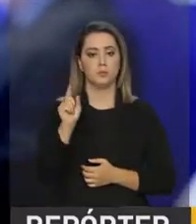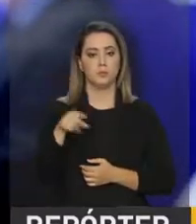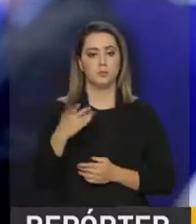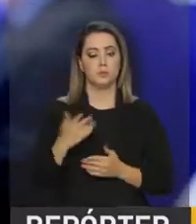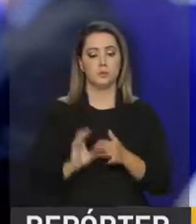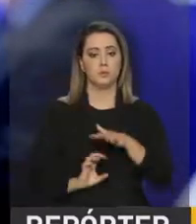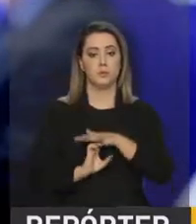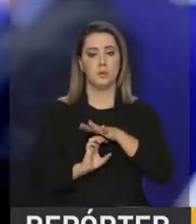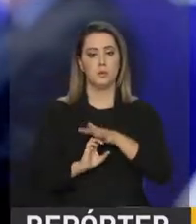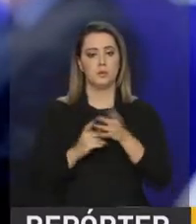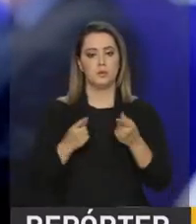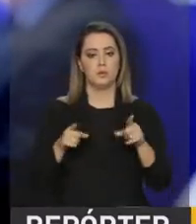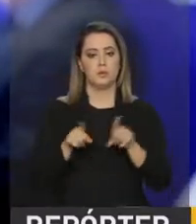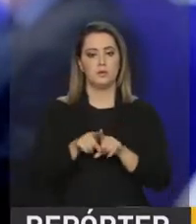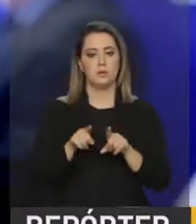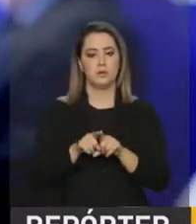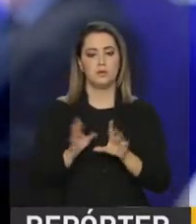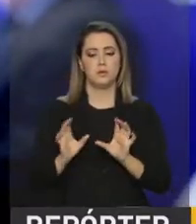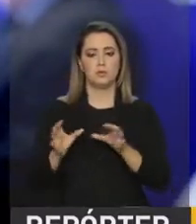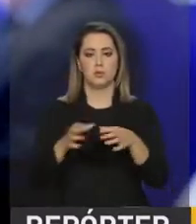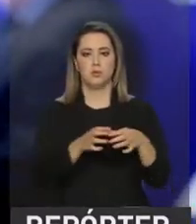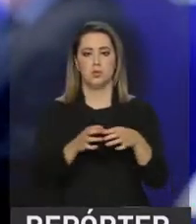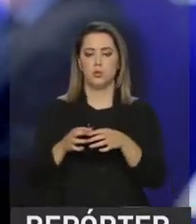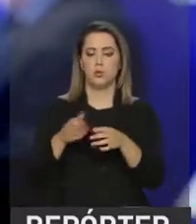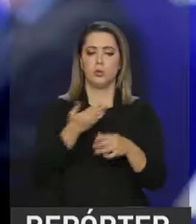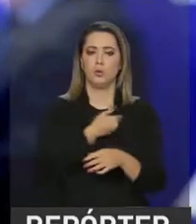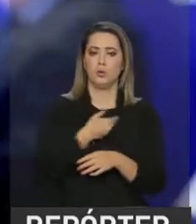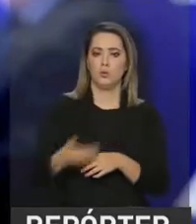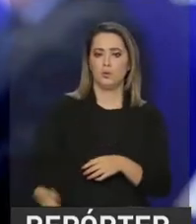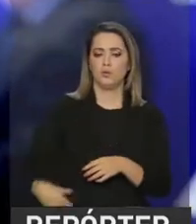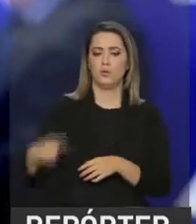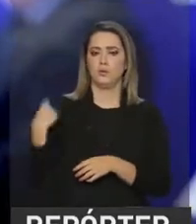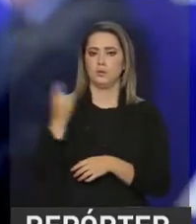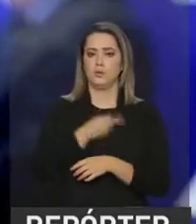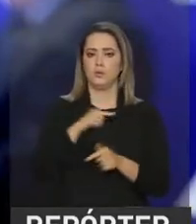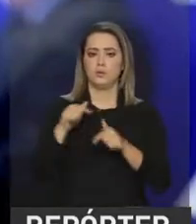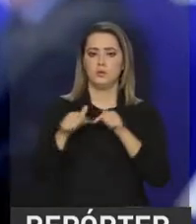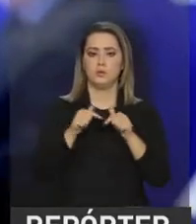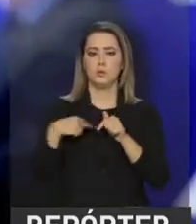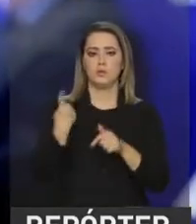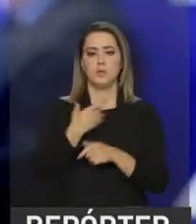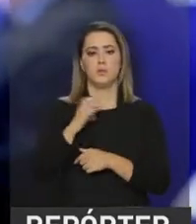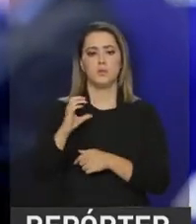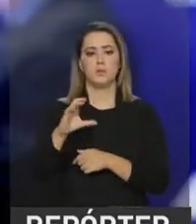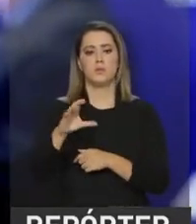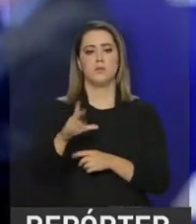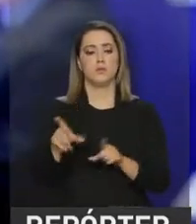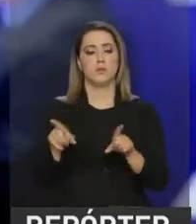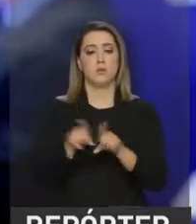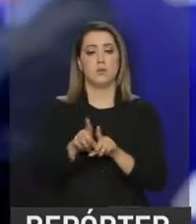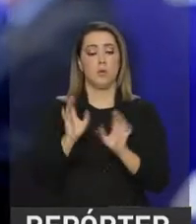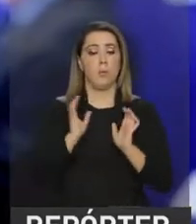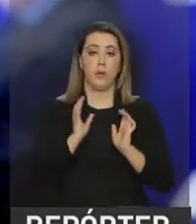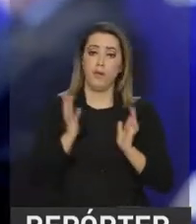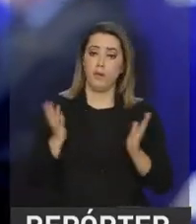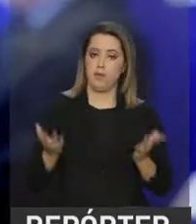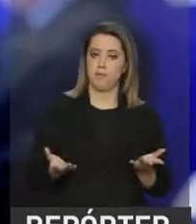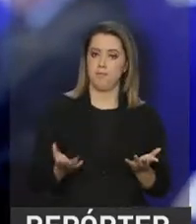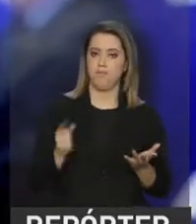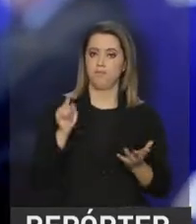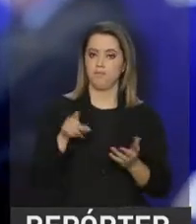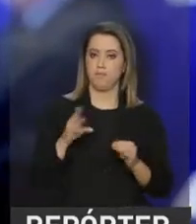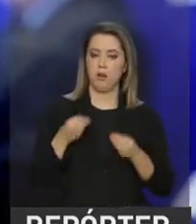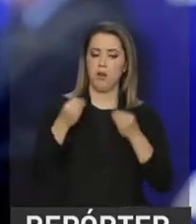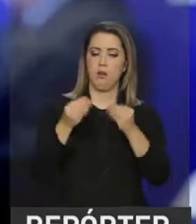empreendedorismo e também nas parcelas do governo nós trabalhamos a nossa ciência com um patrimônio então e levando